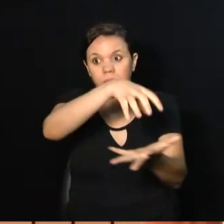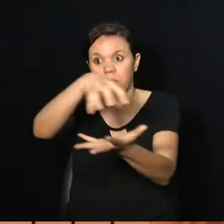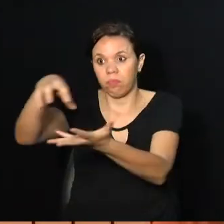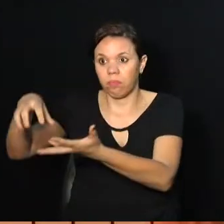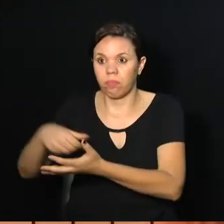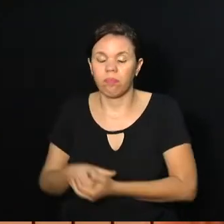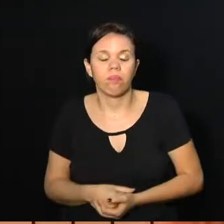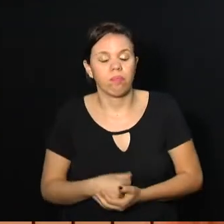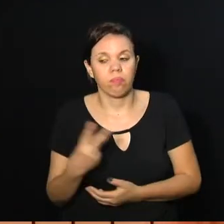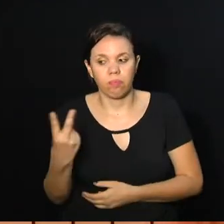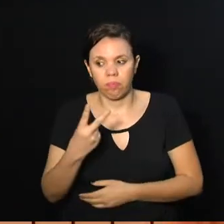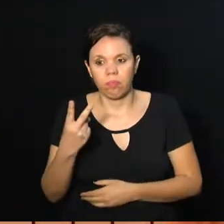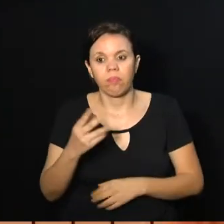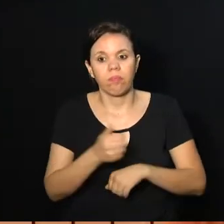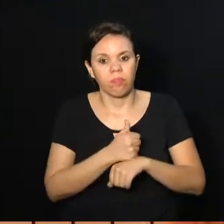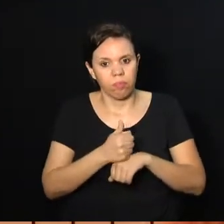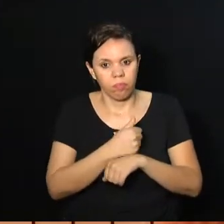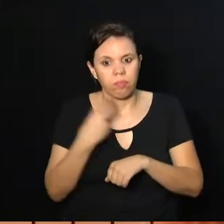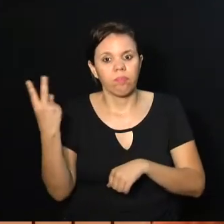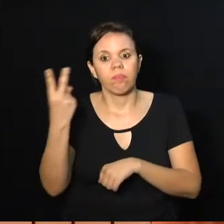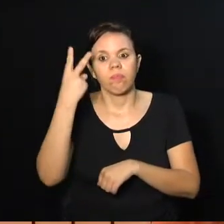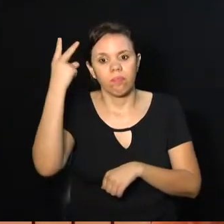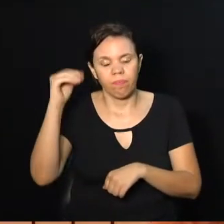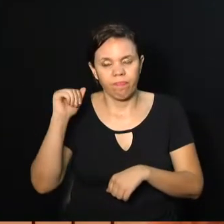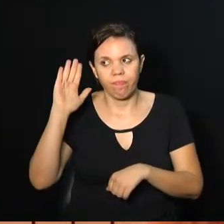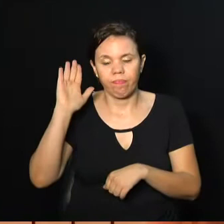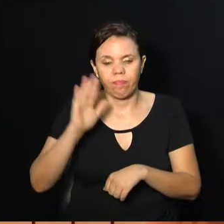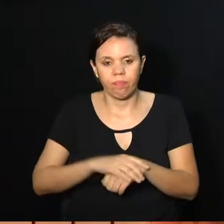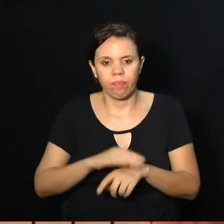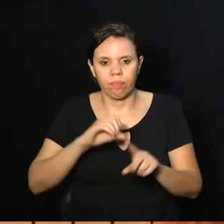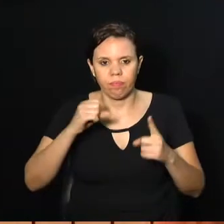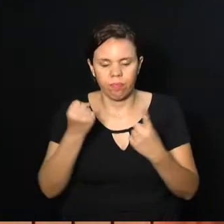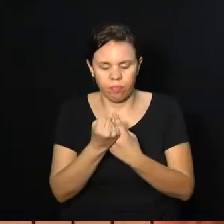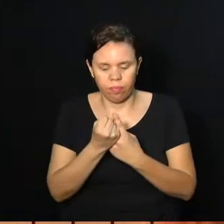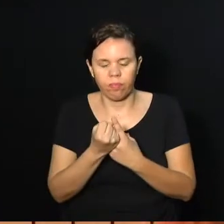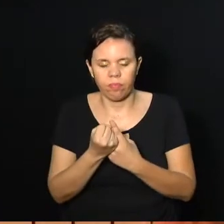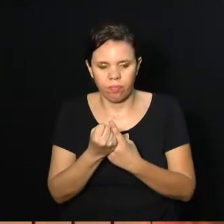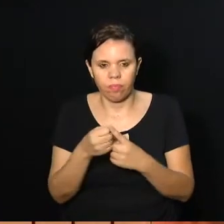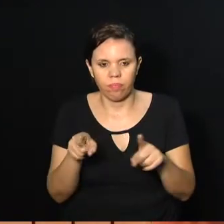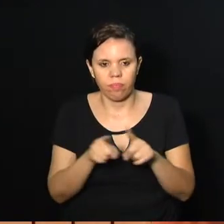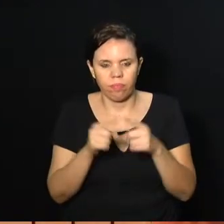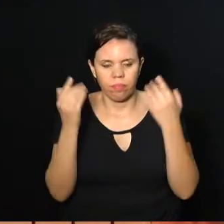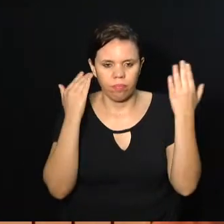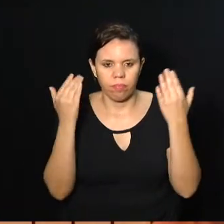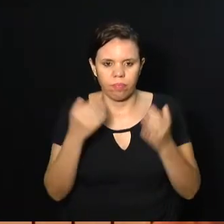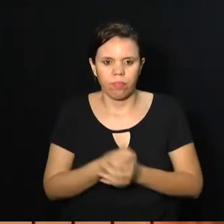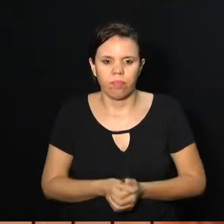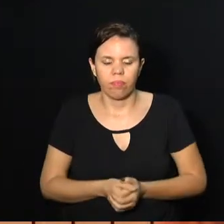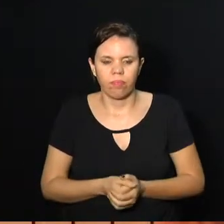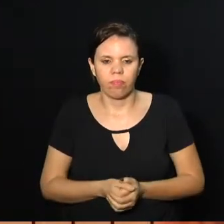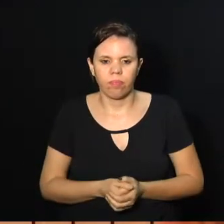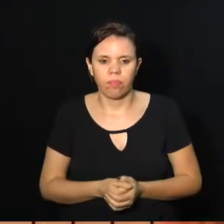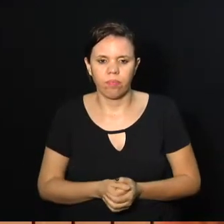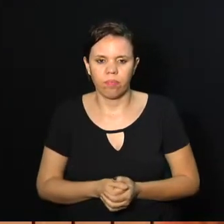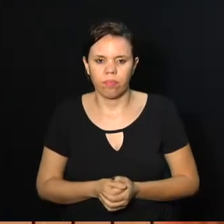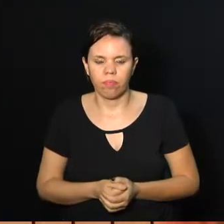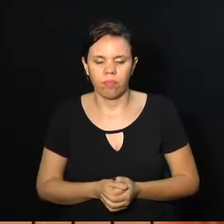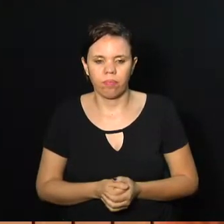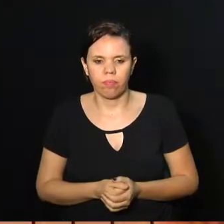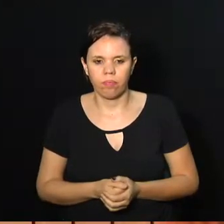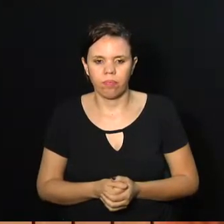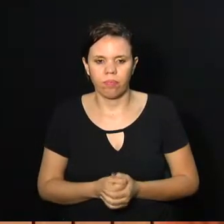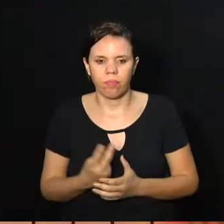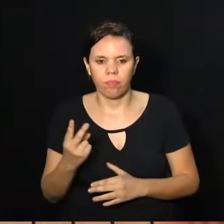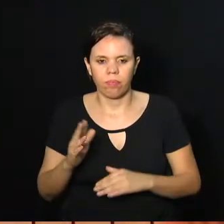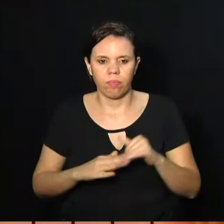Hoje são as duas profissões que eu mais valorizo, que é o serviço social e a psicologia. São duas